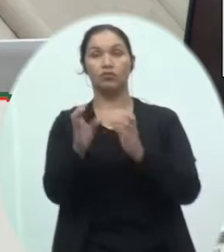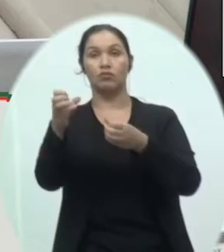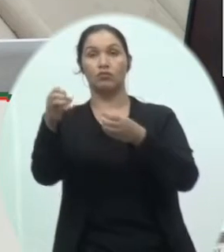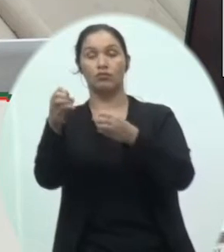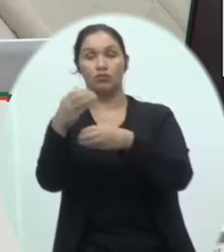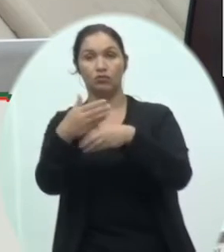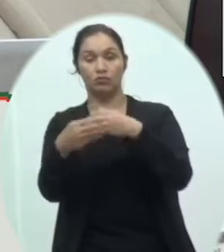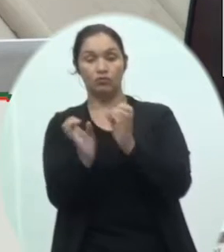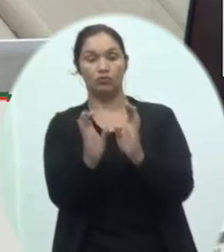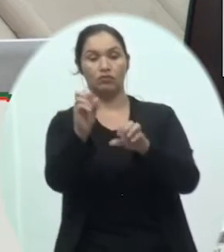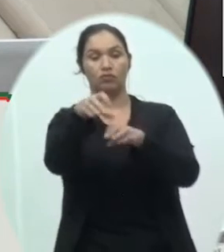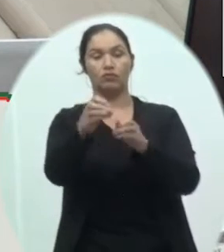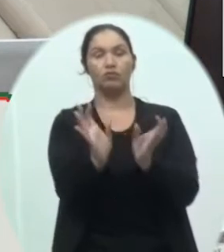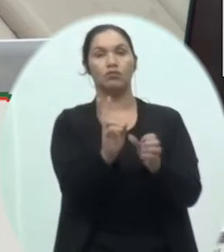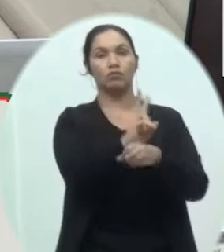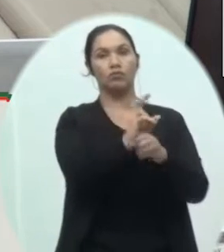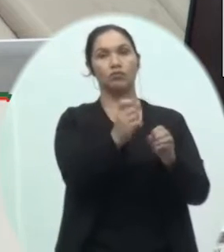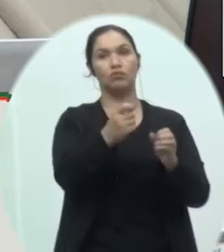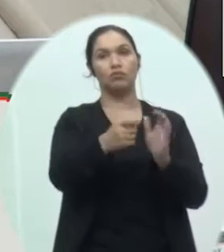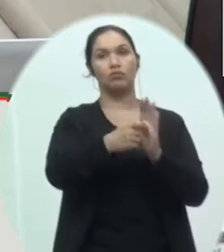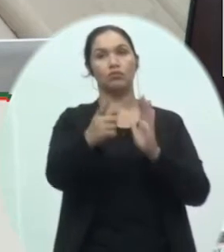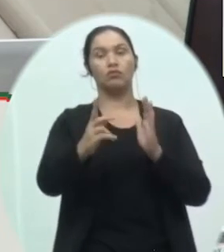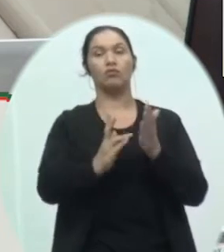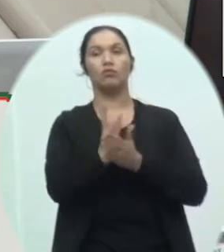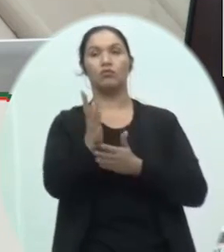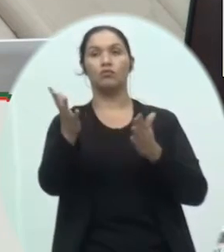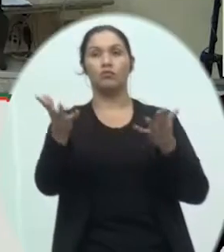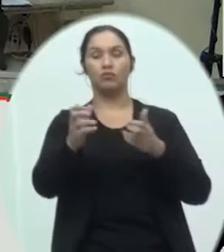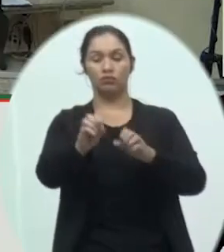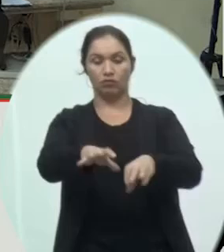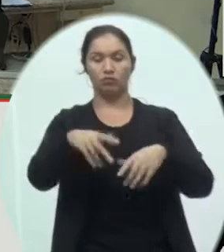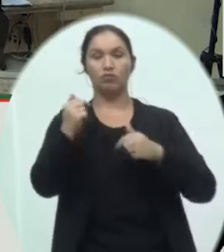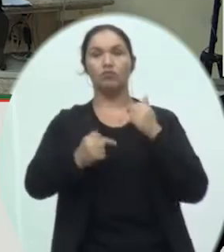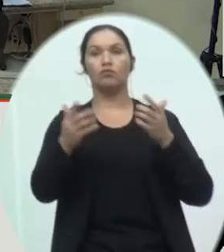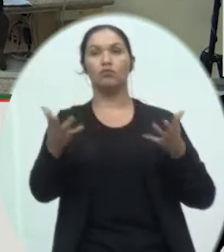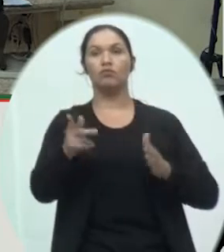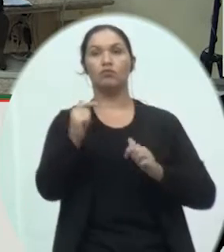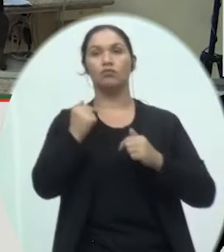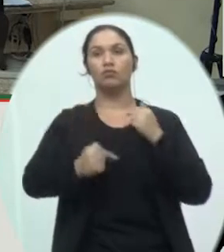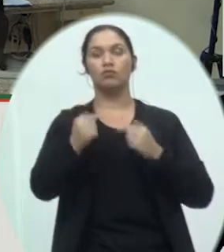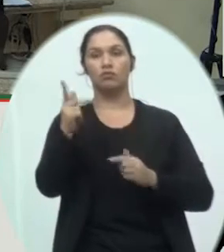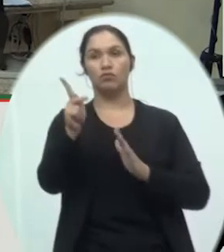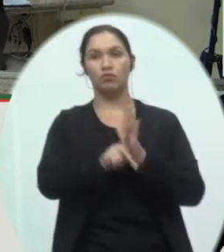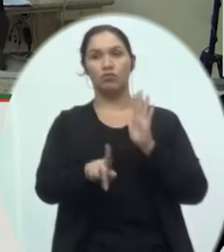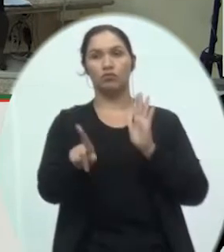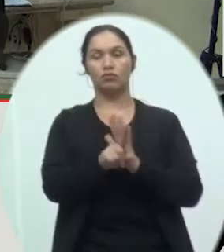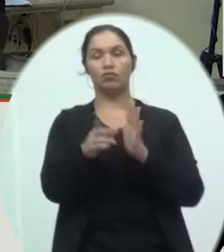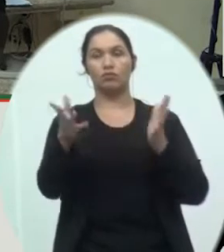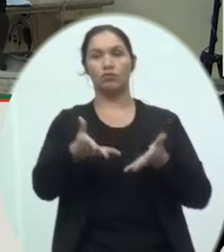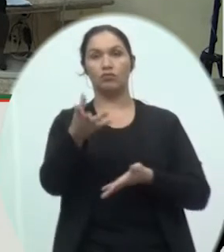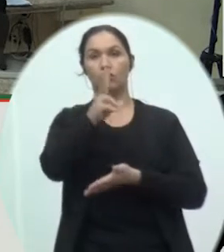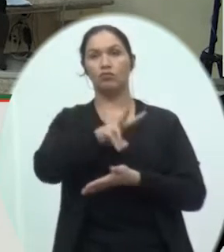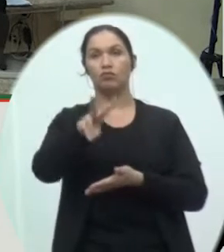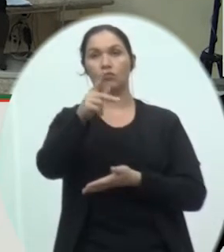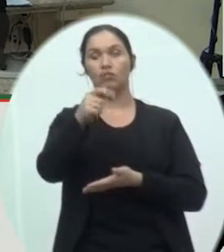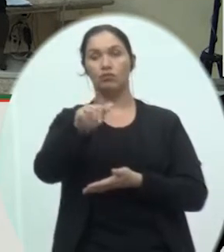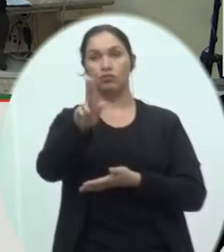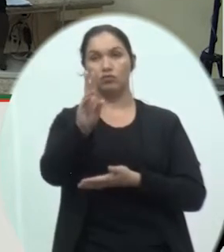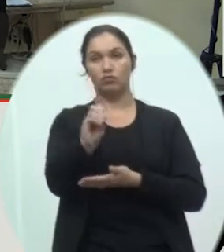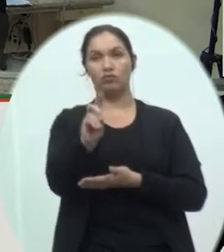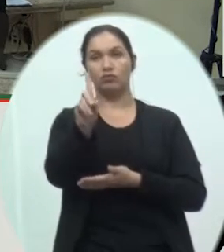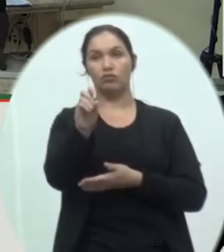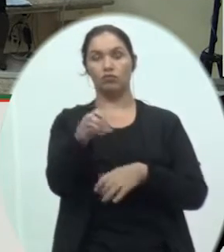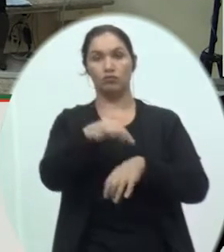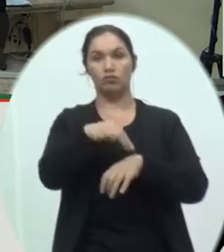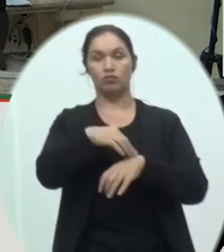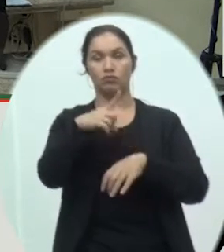aprovação, encaminhando essa deliberação no plenário. Em discussão, o projeto. Com a palavra, o vereador José Paulo Ferrarese. Vossa Excelência dispõe de 10